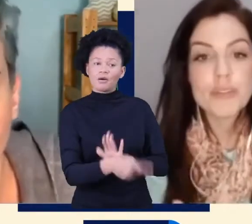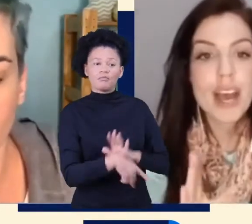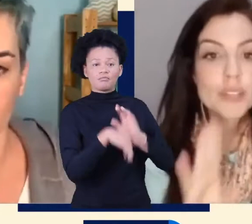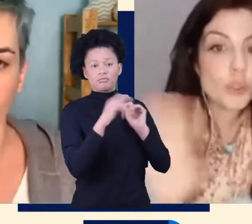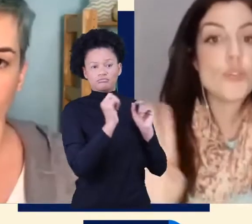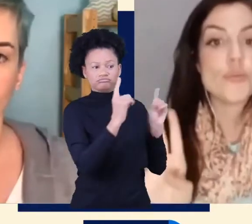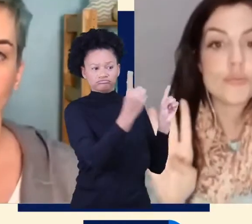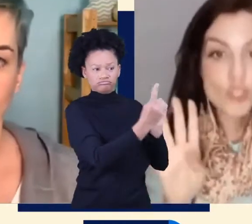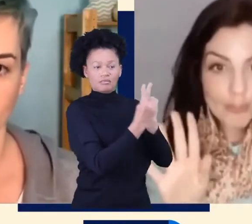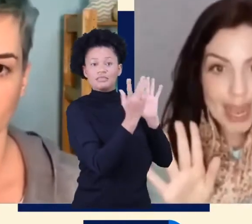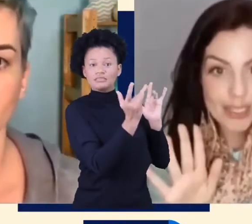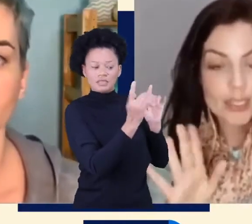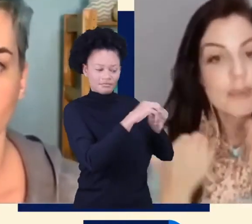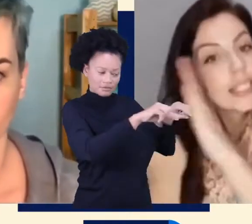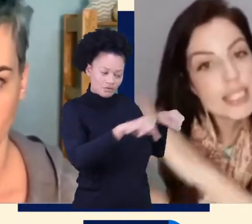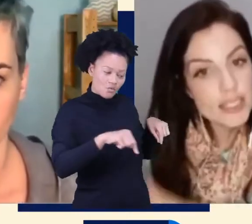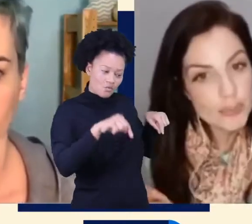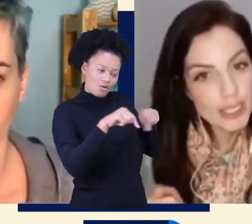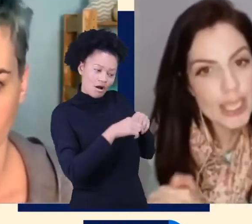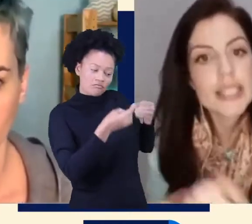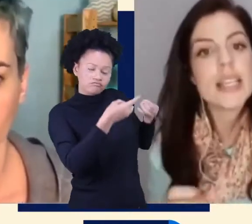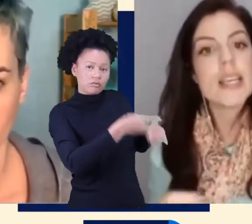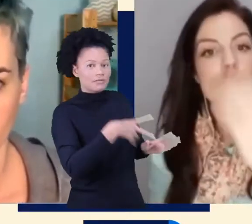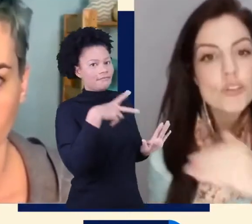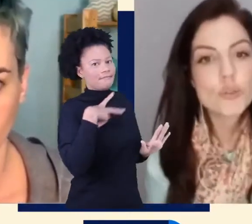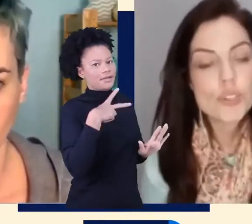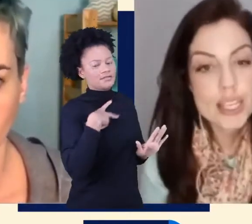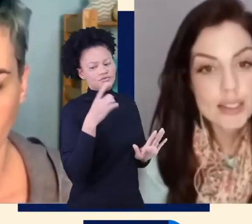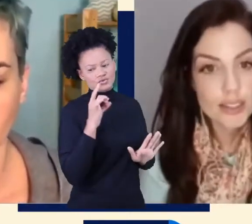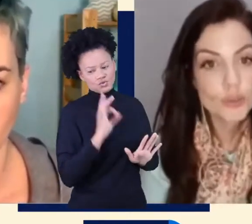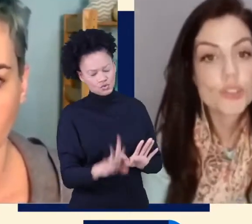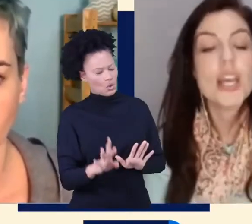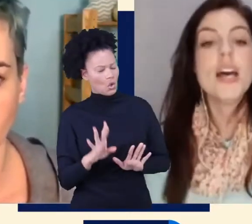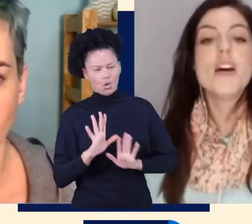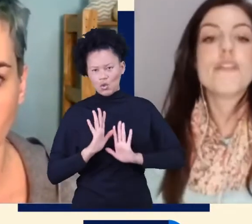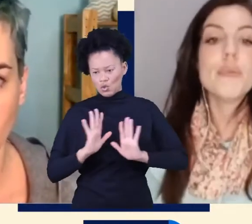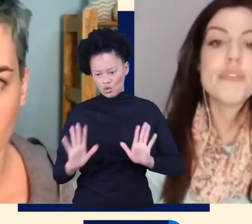ambiente privado. Isso já basta para criança pequena e abaixo dos 6